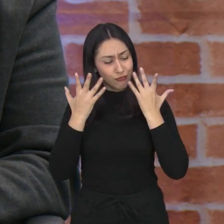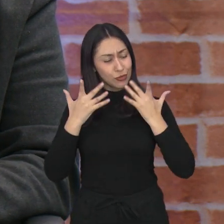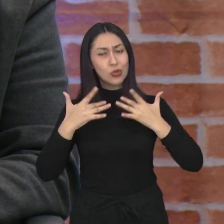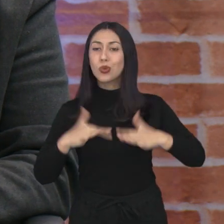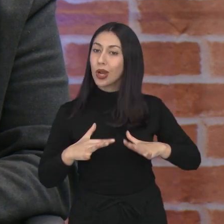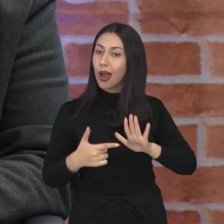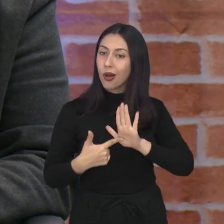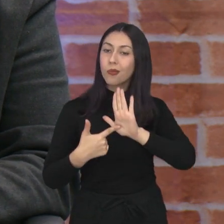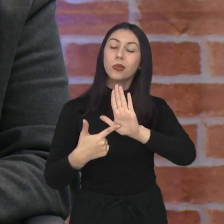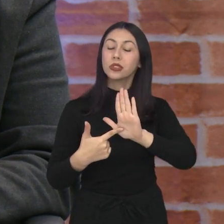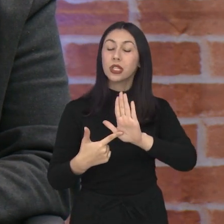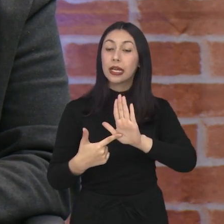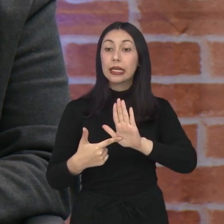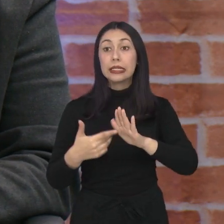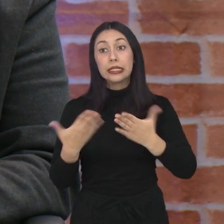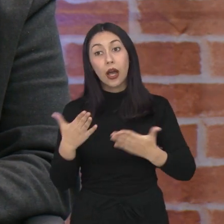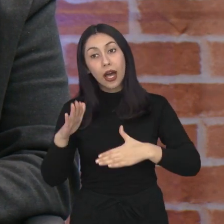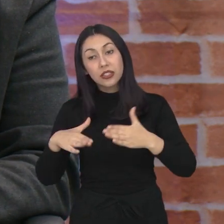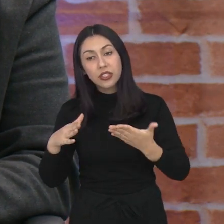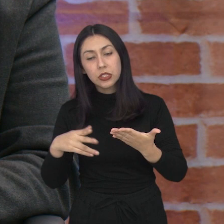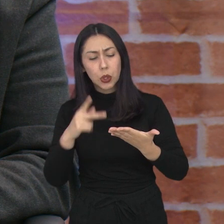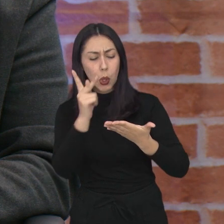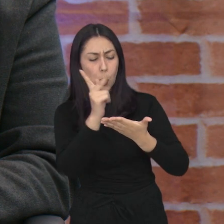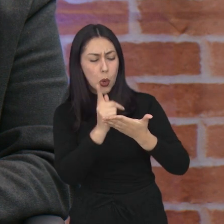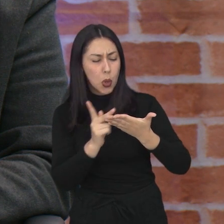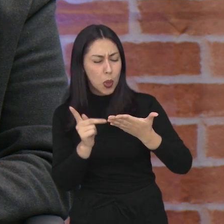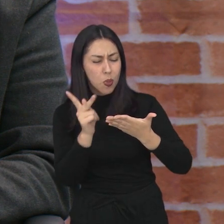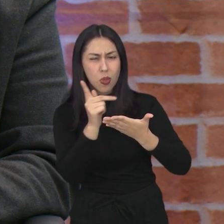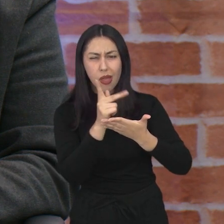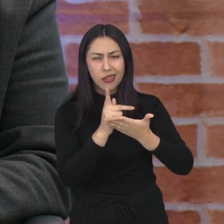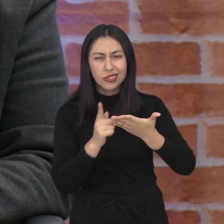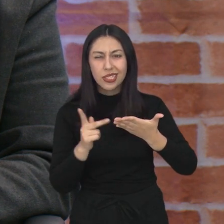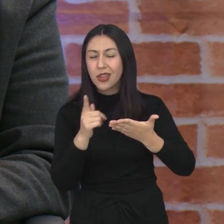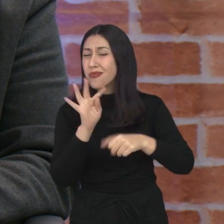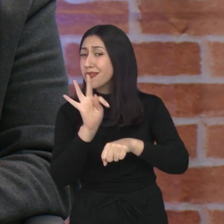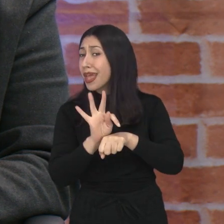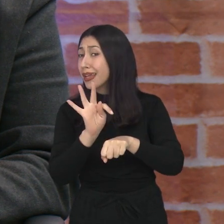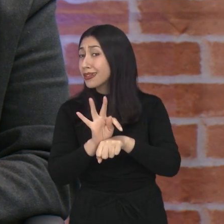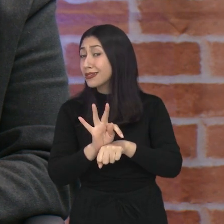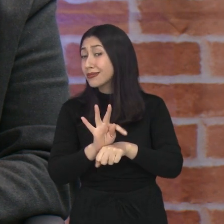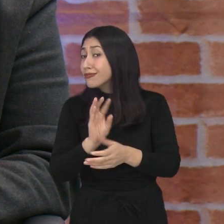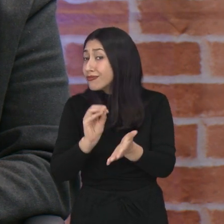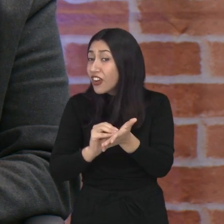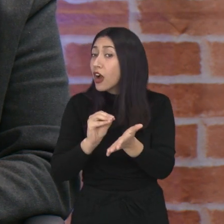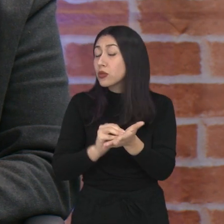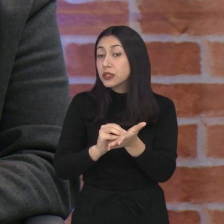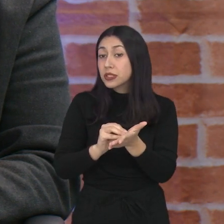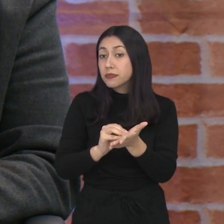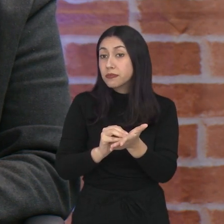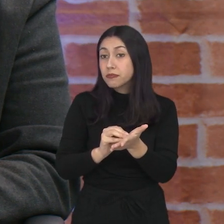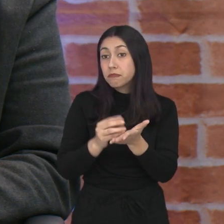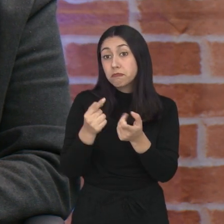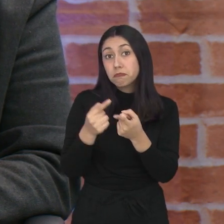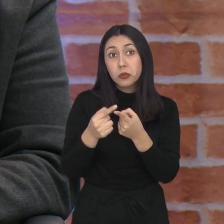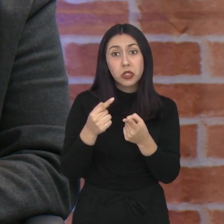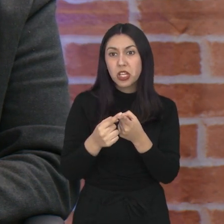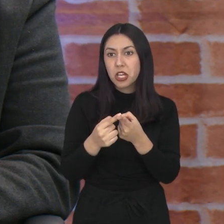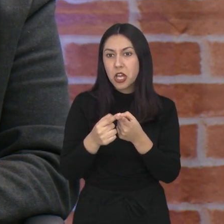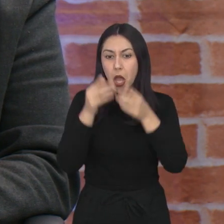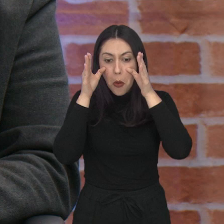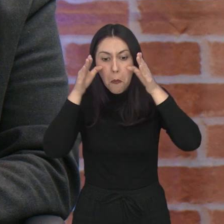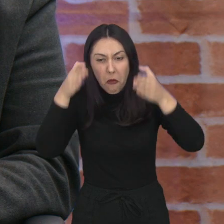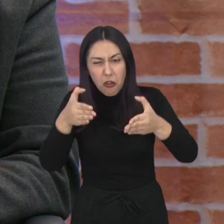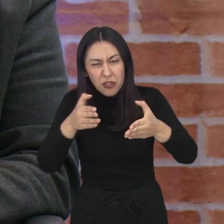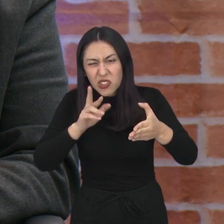E isso pode ser que meu traço fique menos formalmente, fique pior, né? Porque não é a